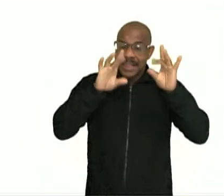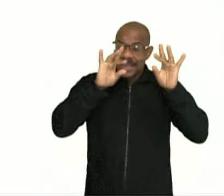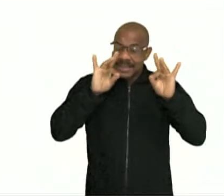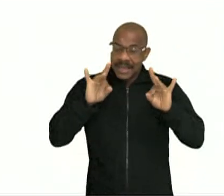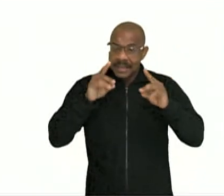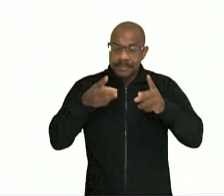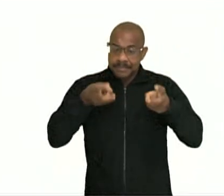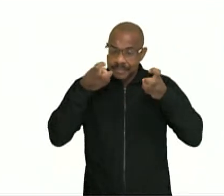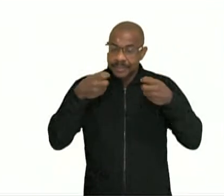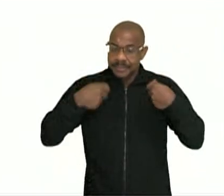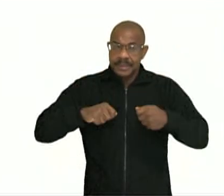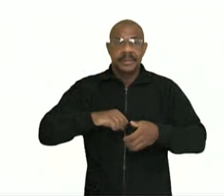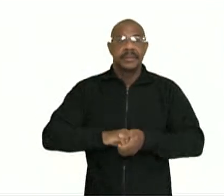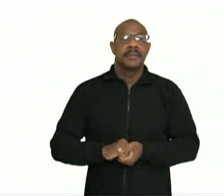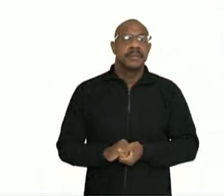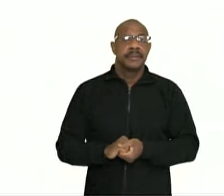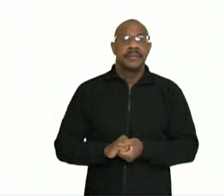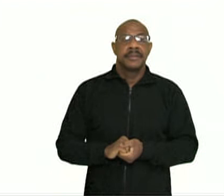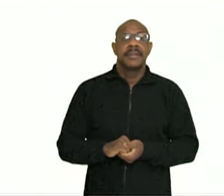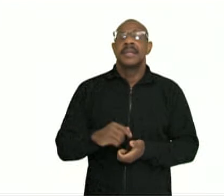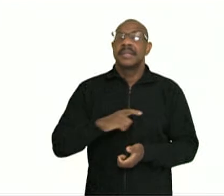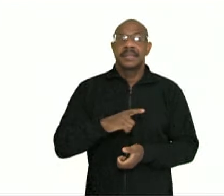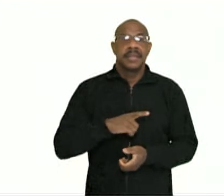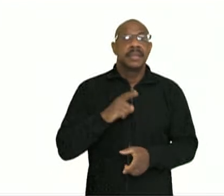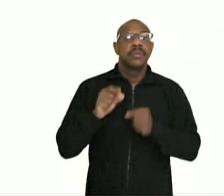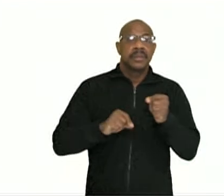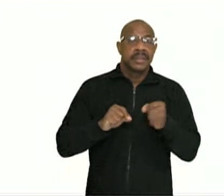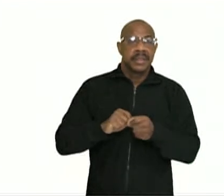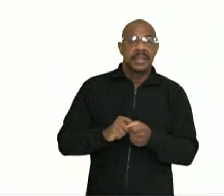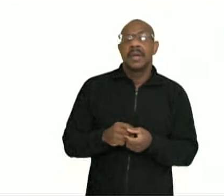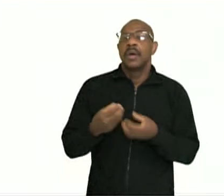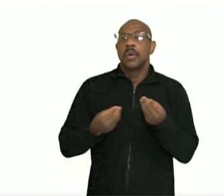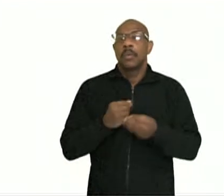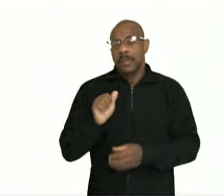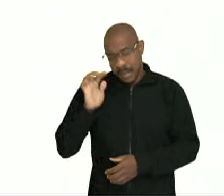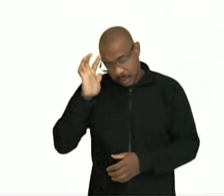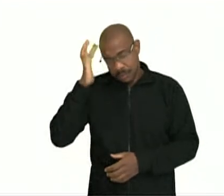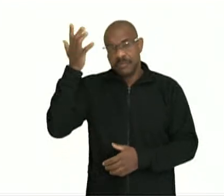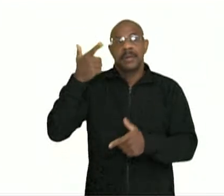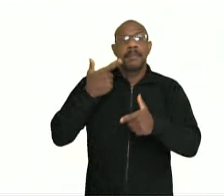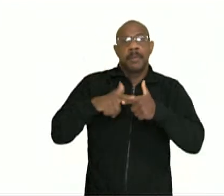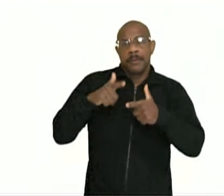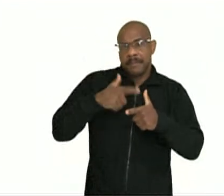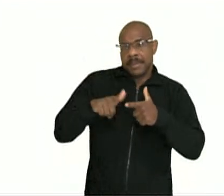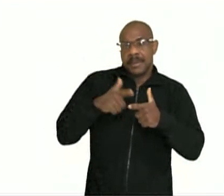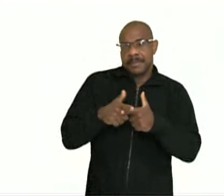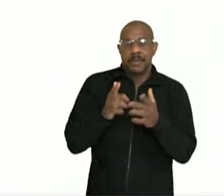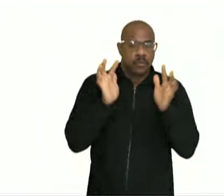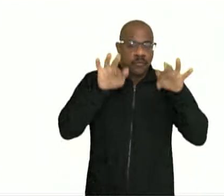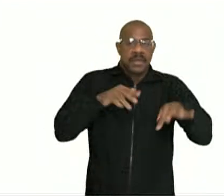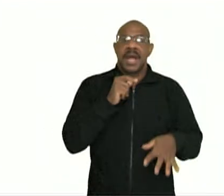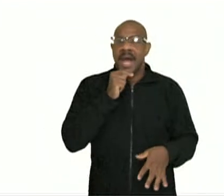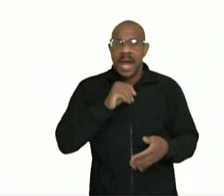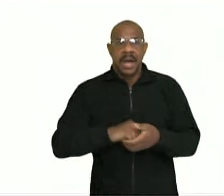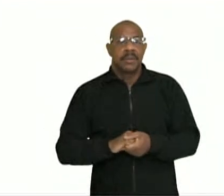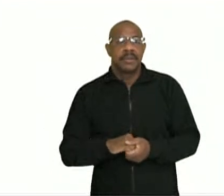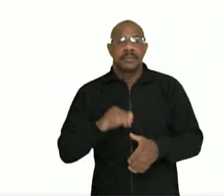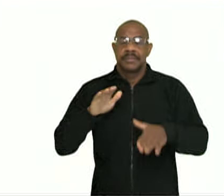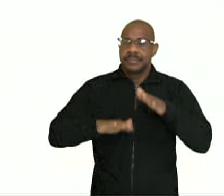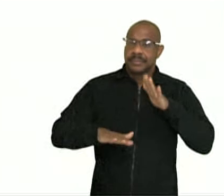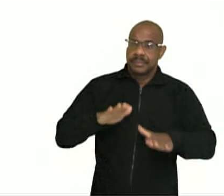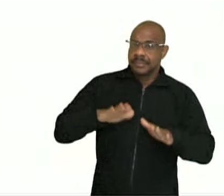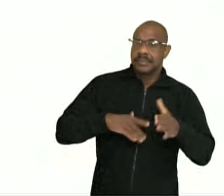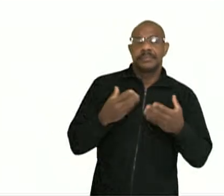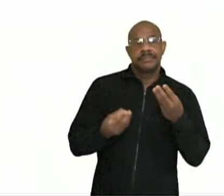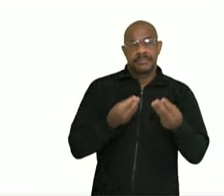esse pedacinho. Existem alternativas para lidar com o problema da escassez, sendo algumas